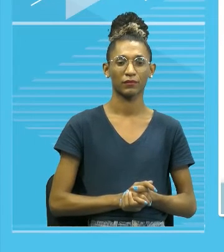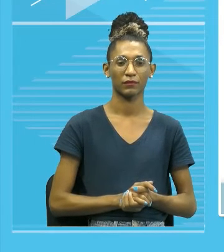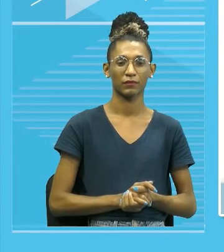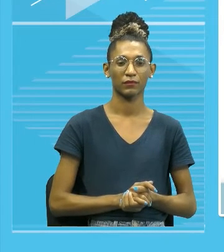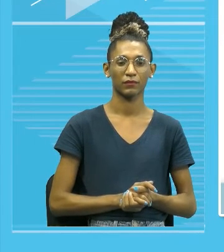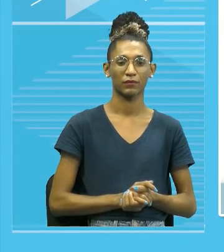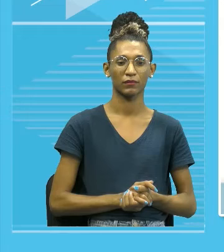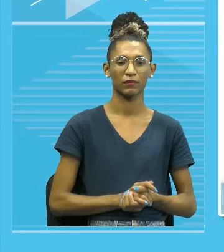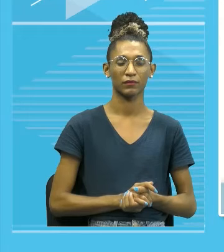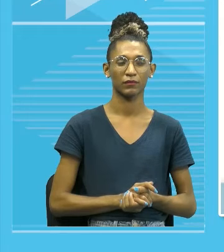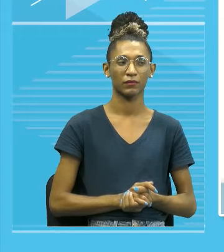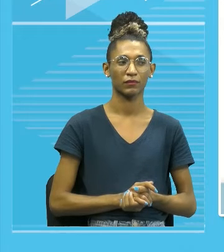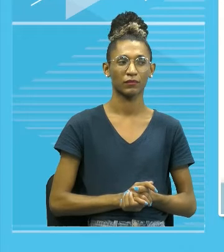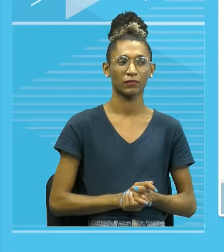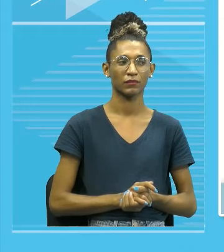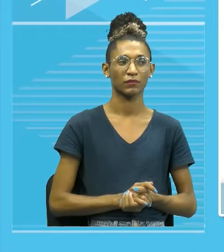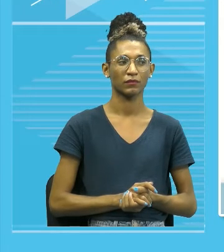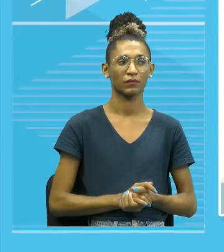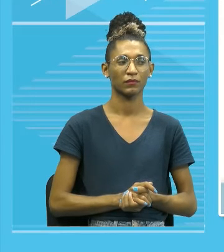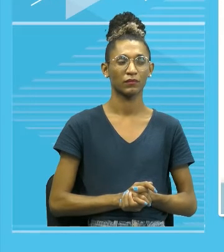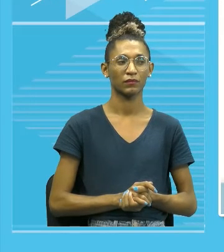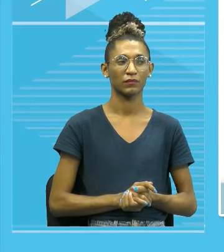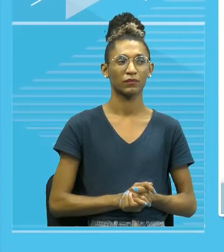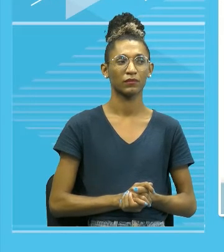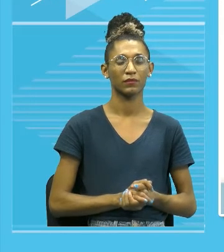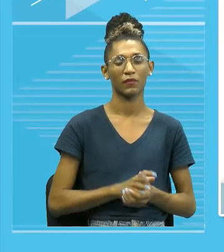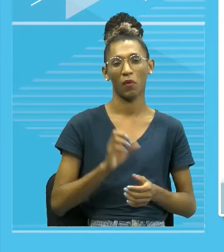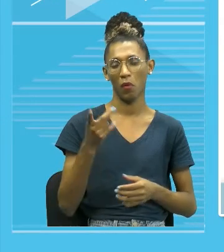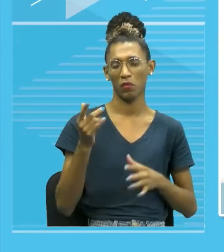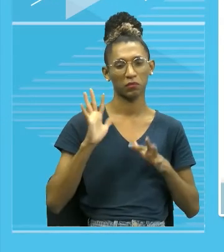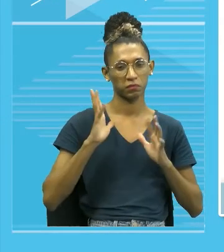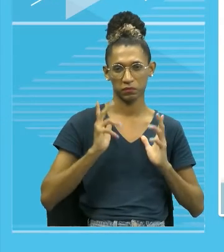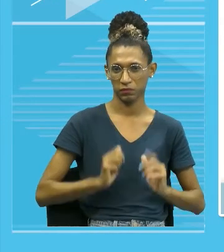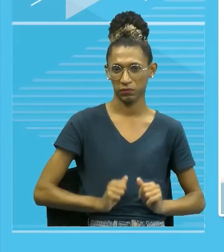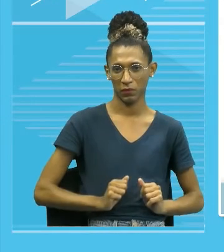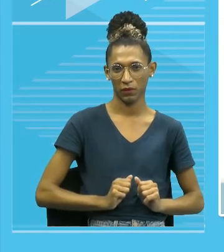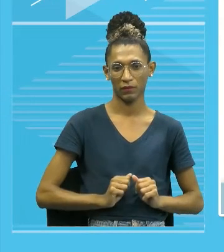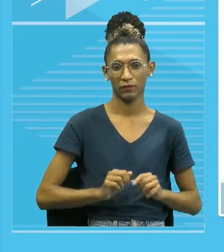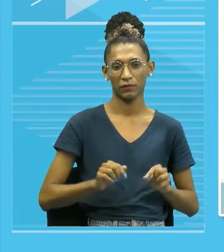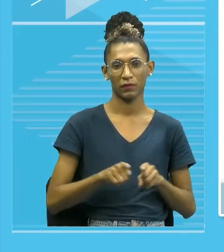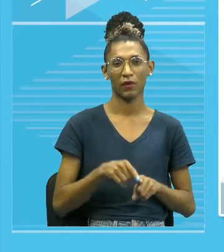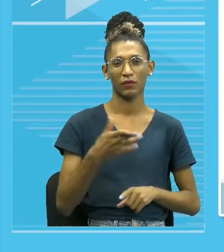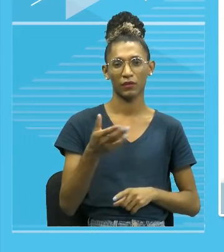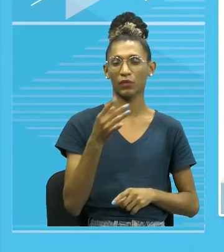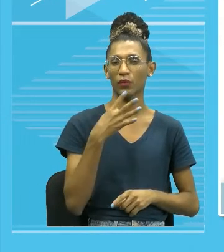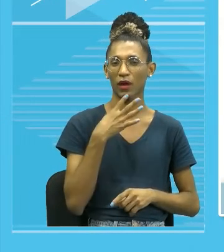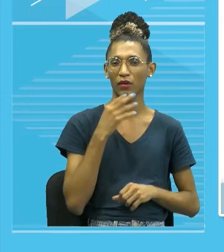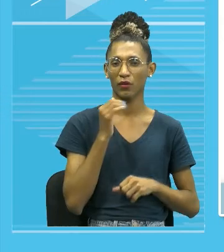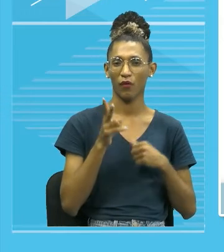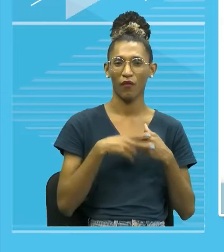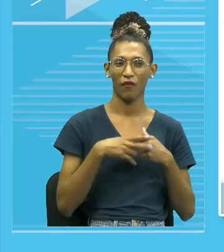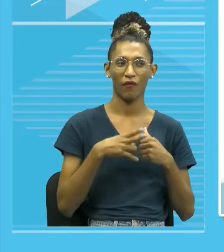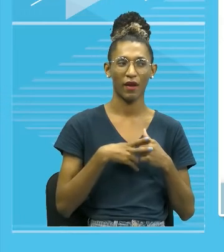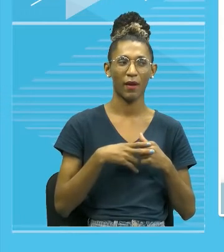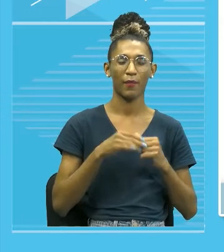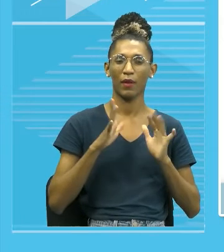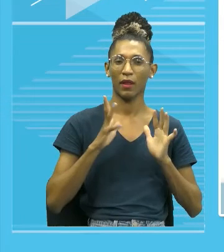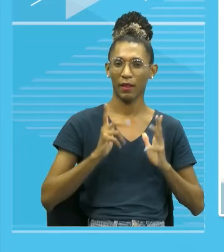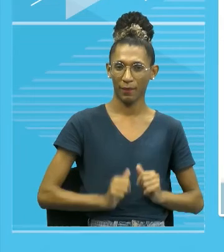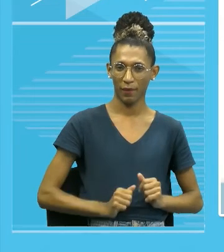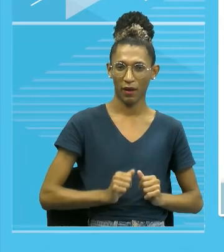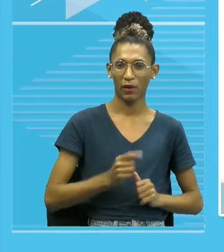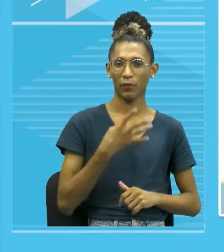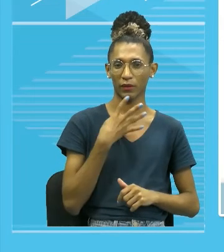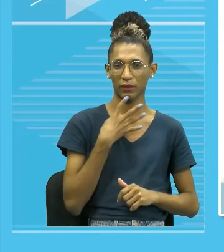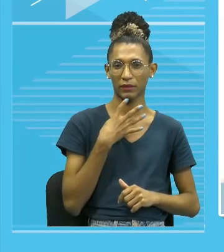como colocou aqui no cartaz de saciar de se limpar já ouviram ver passear né vai te assear já Ouviram